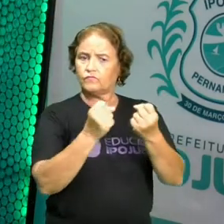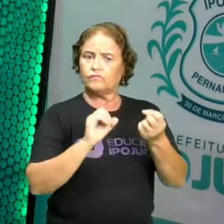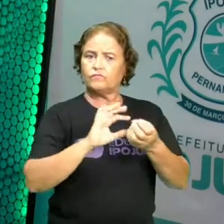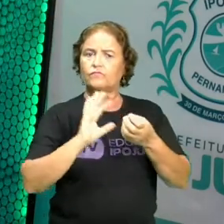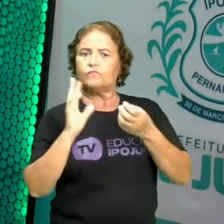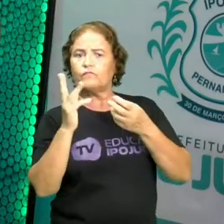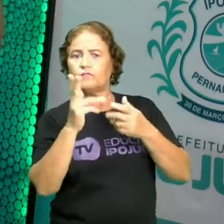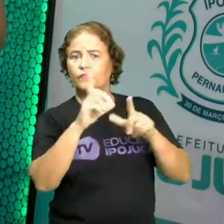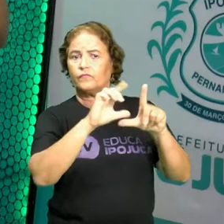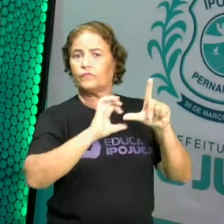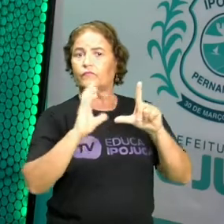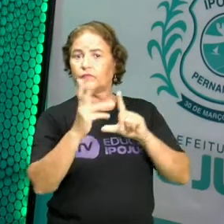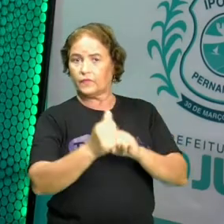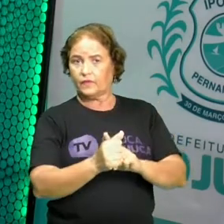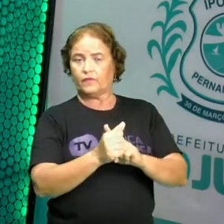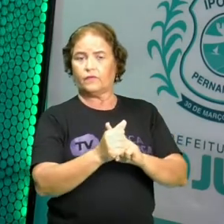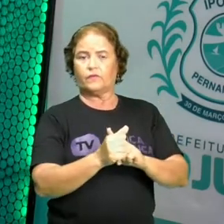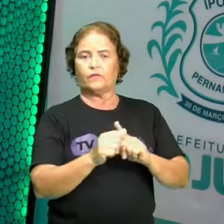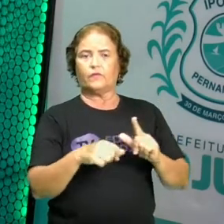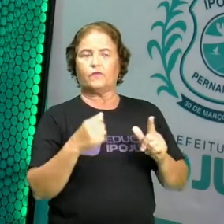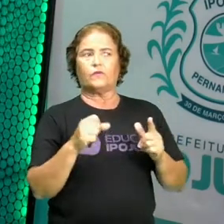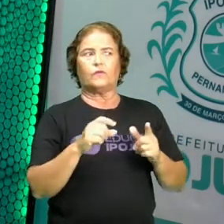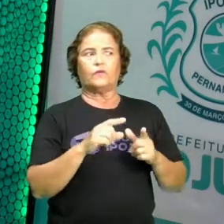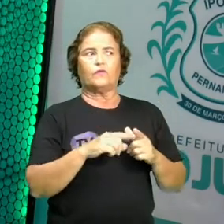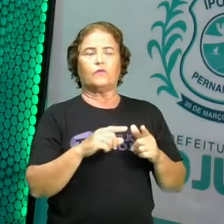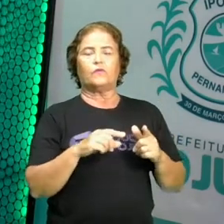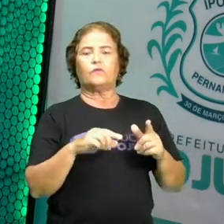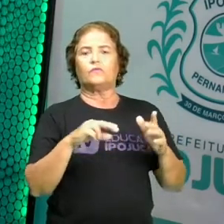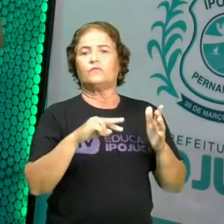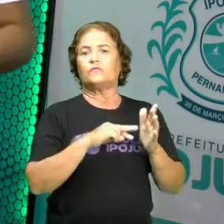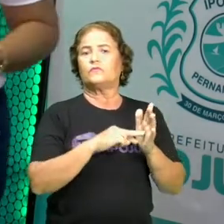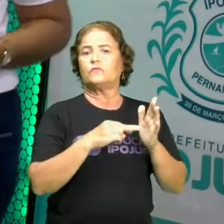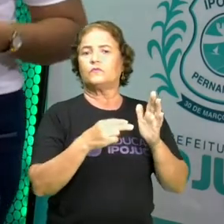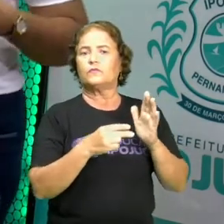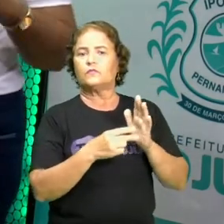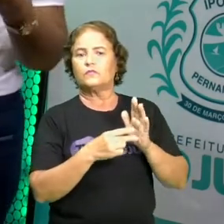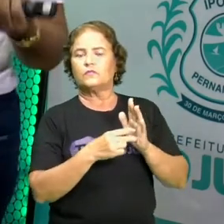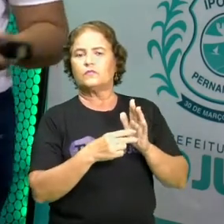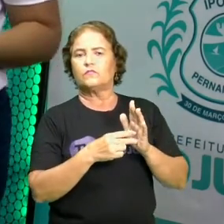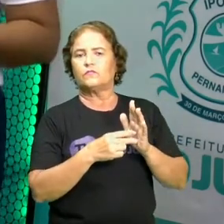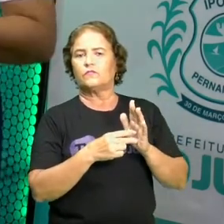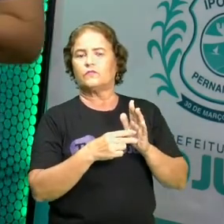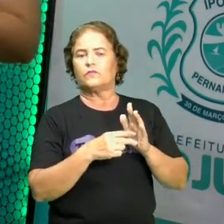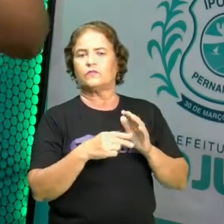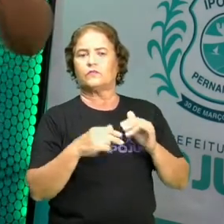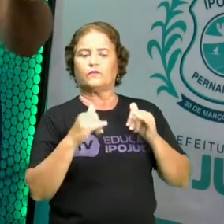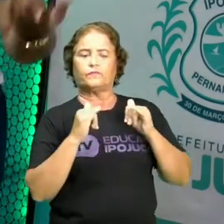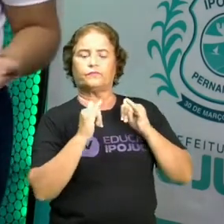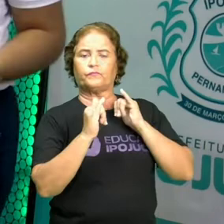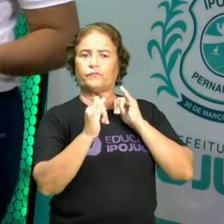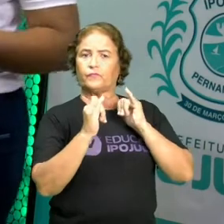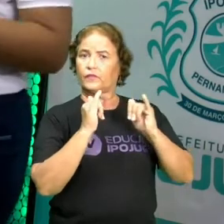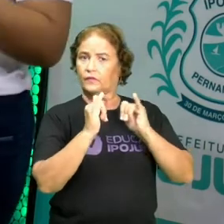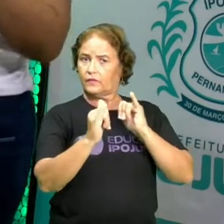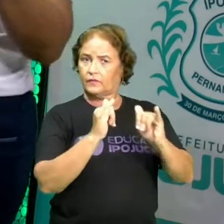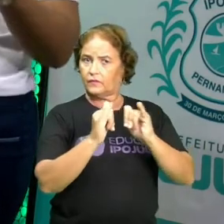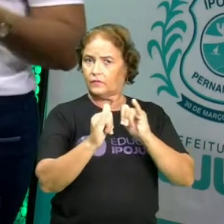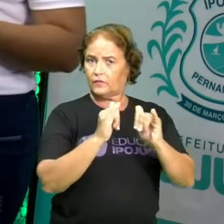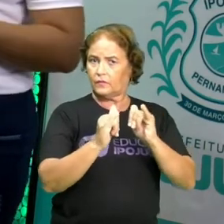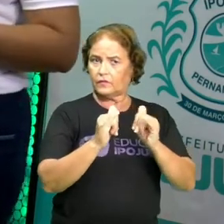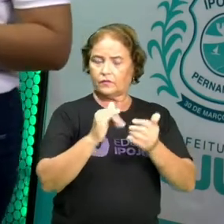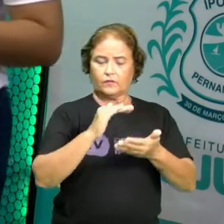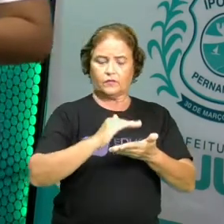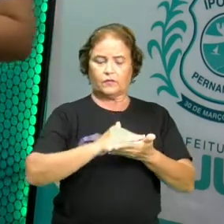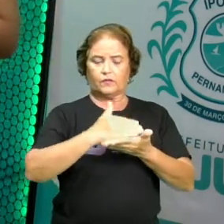casa, rede social, neste caso aqui, ele está se referindo à internet, ao Facebook, ao Instagram e